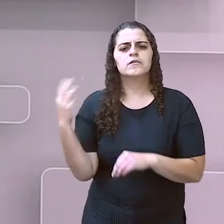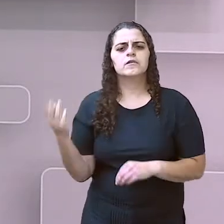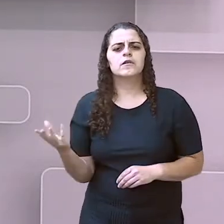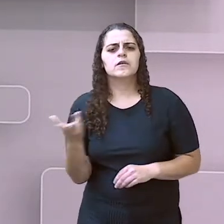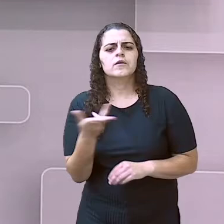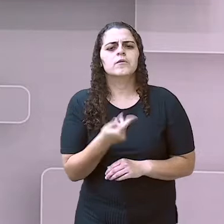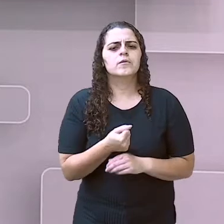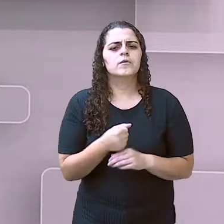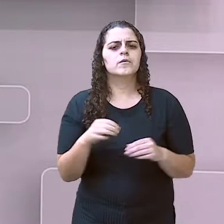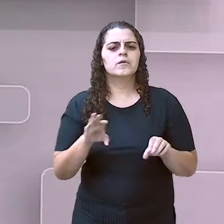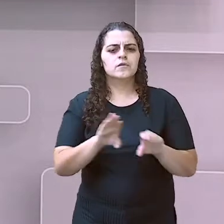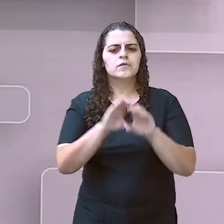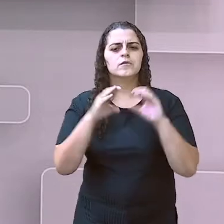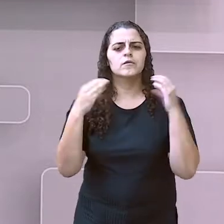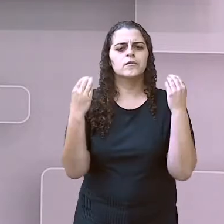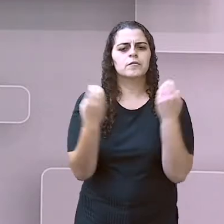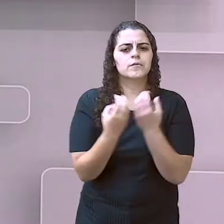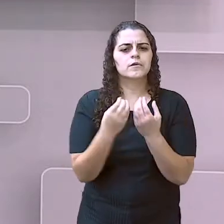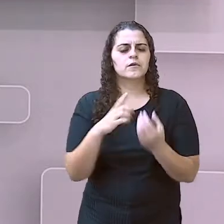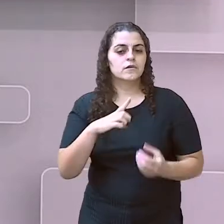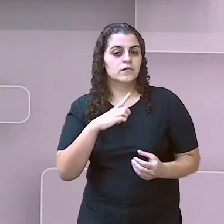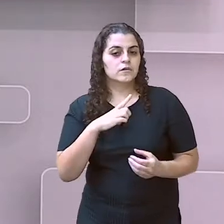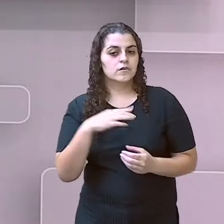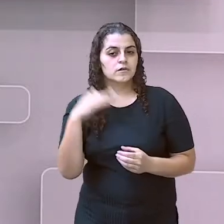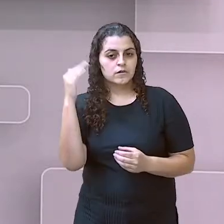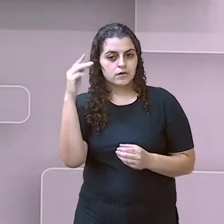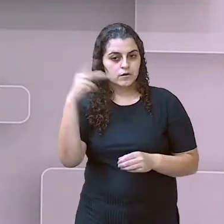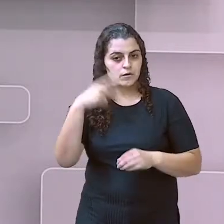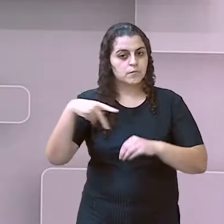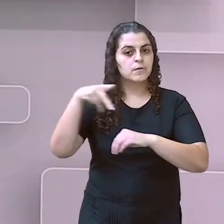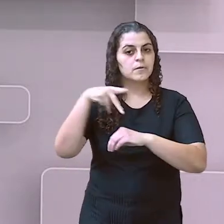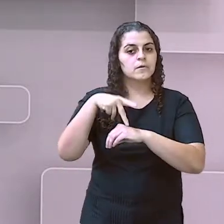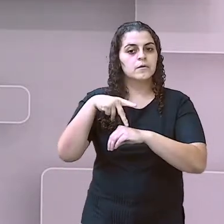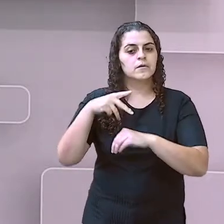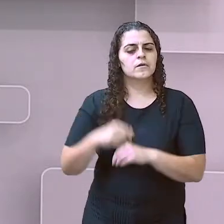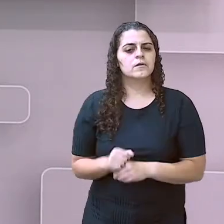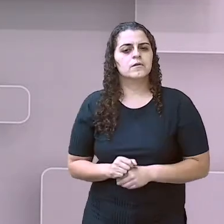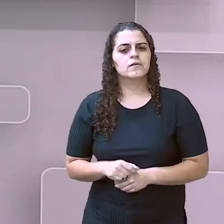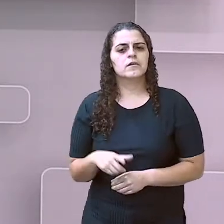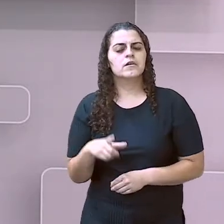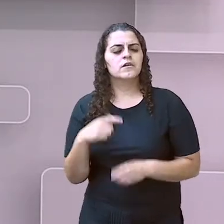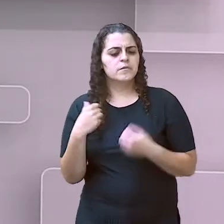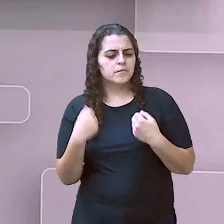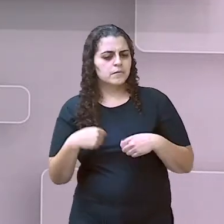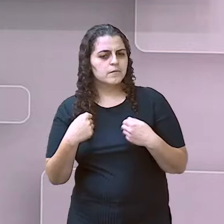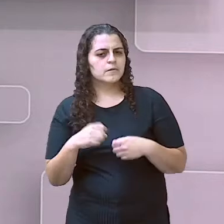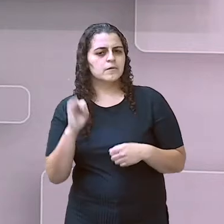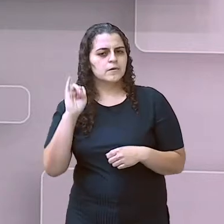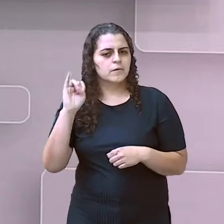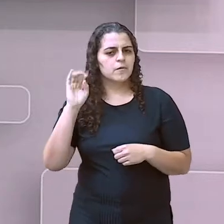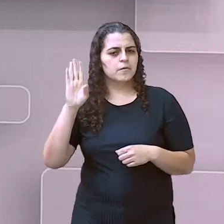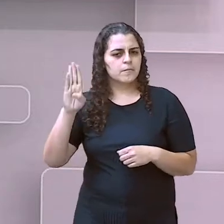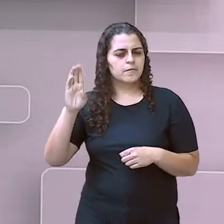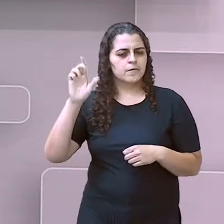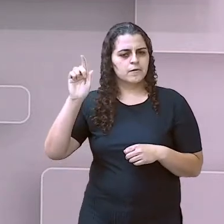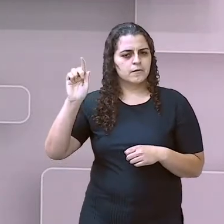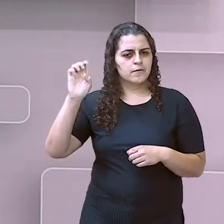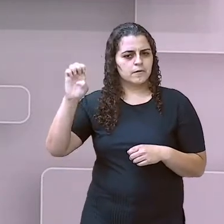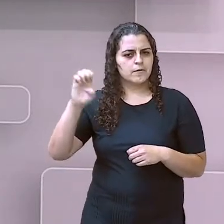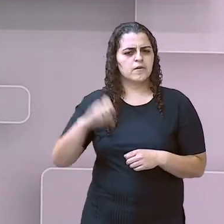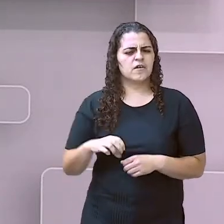conta as comunidades que existem. Então, é por isso que o país ele tem esse tipo de dado.